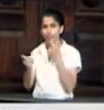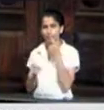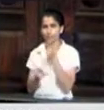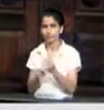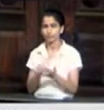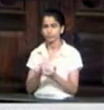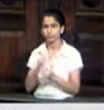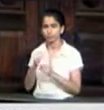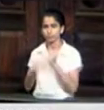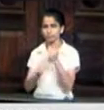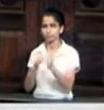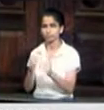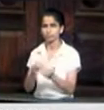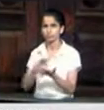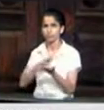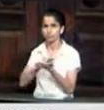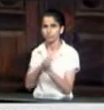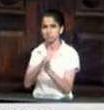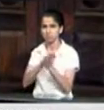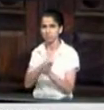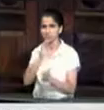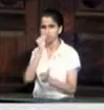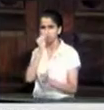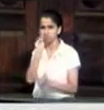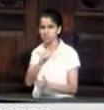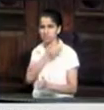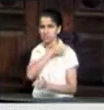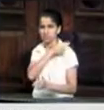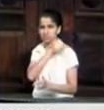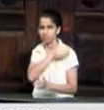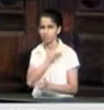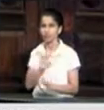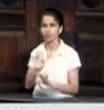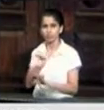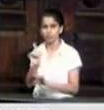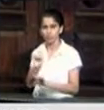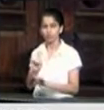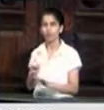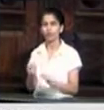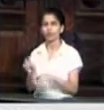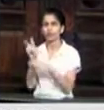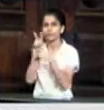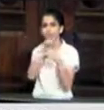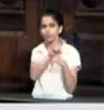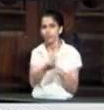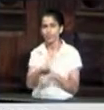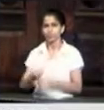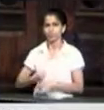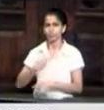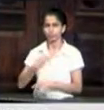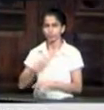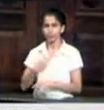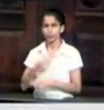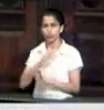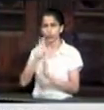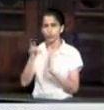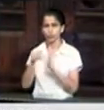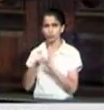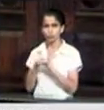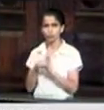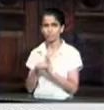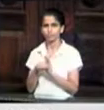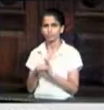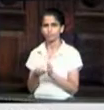de um processo discriminatório, pelo contrário, nós faremos uma defesa aqui da vida de todos aqueles, porque, presidente, me